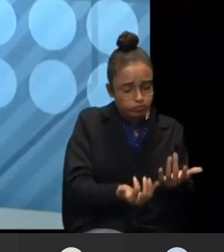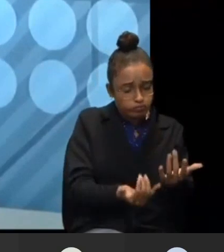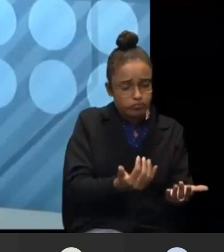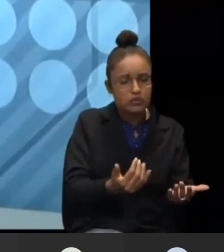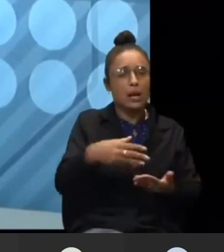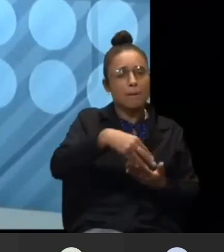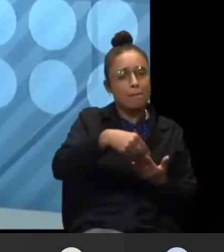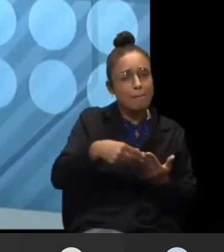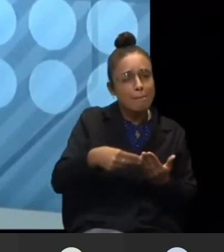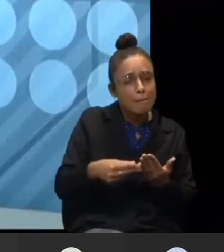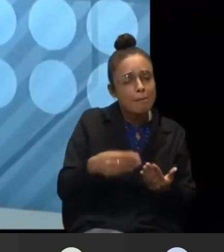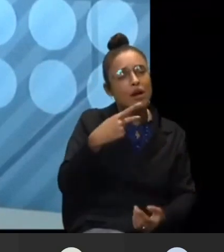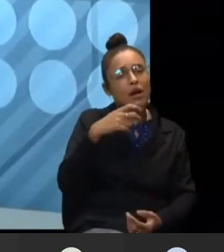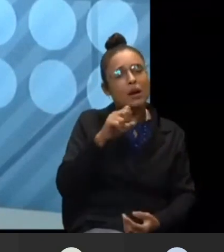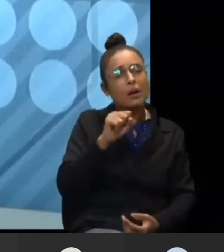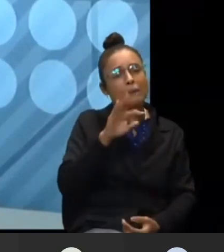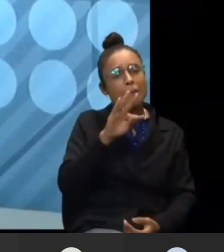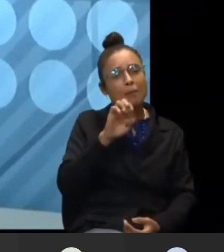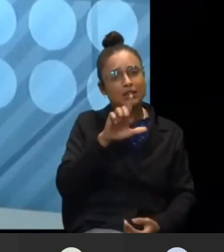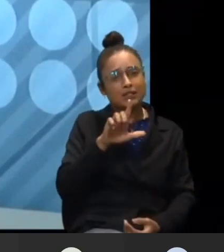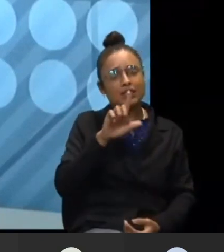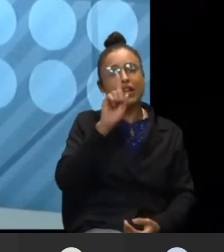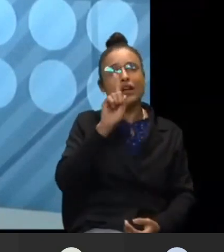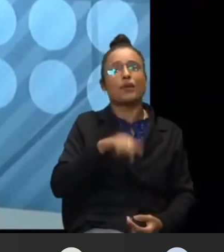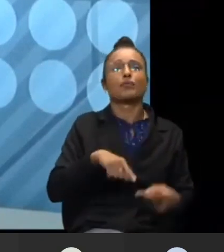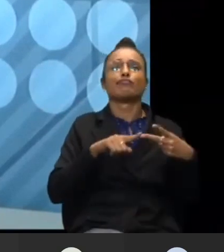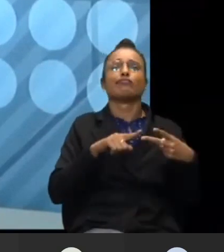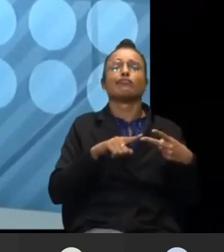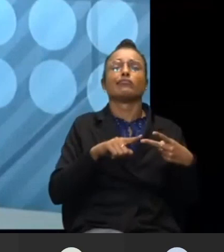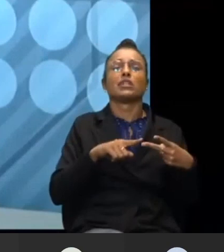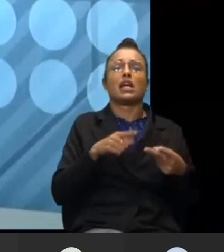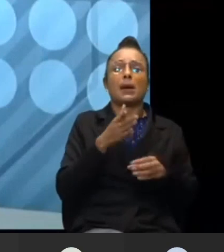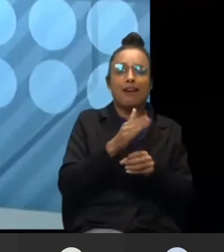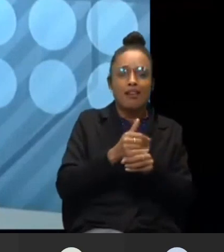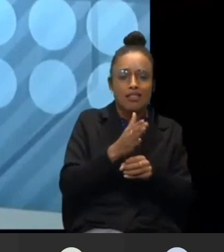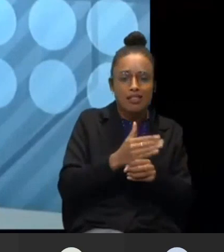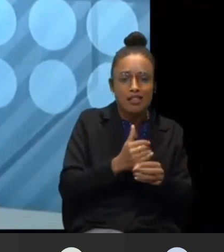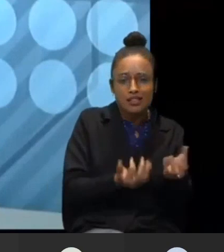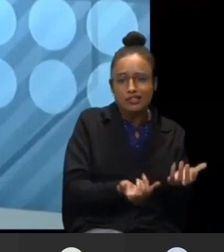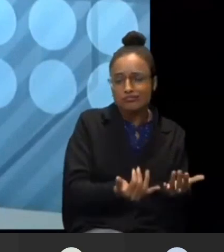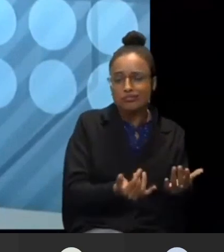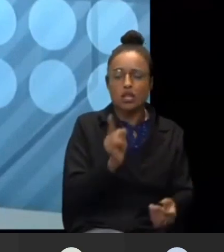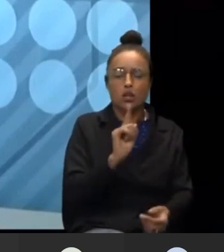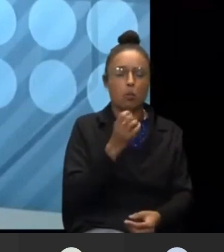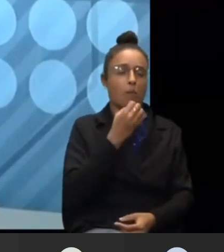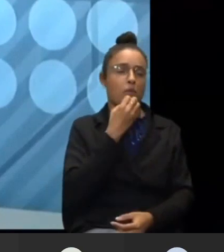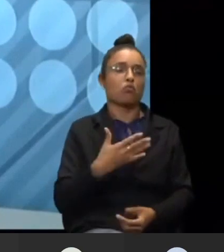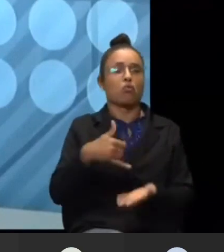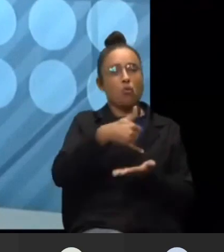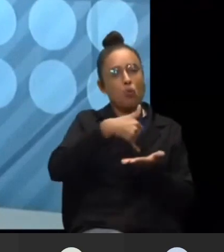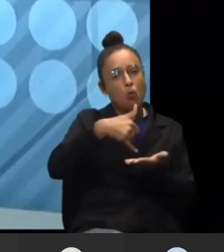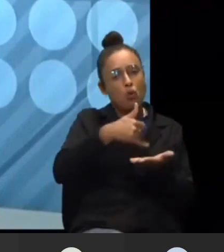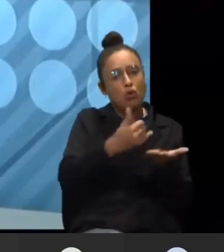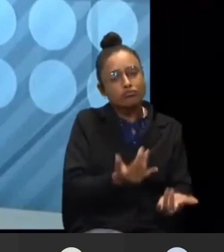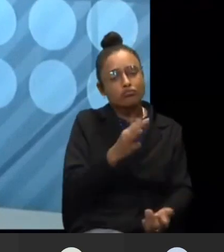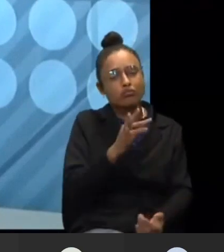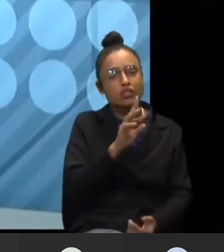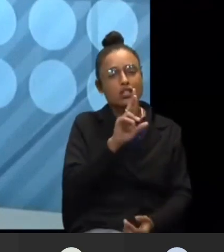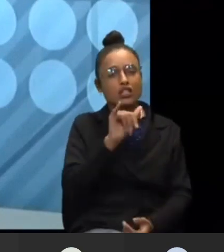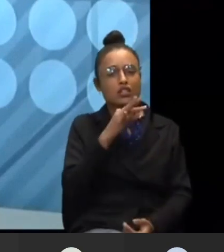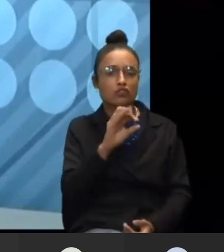exemplo. Então, olha só que interessante, entender essas implicações dos lipídios com o alimento é bastante